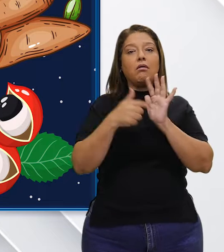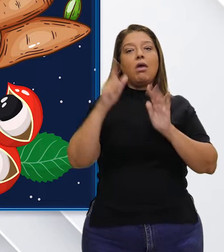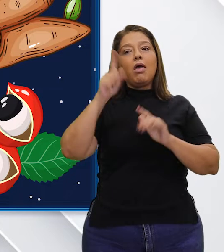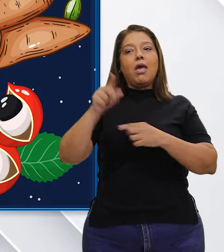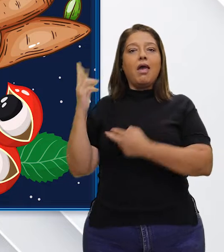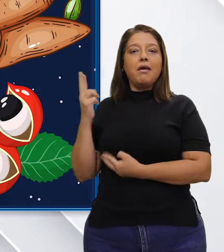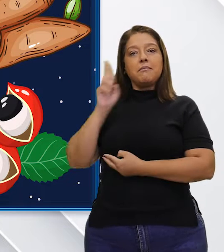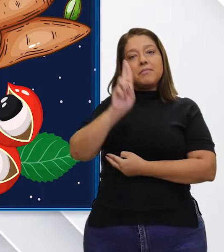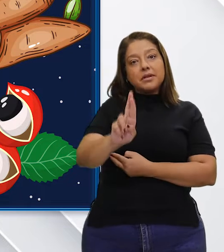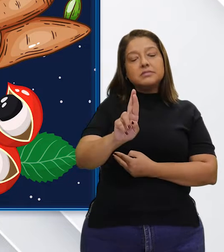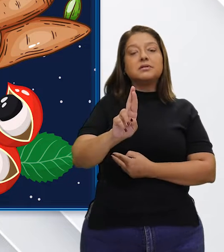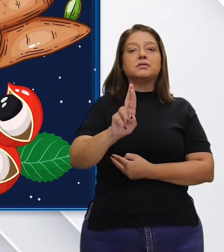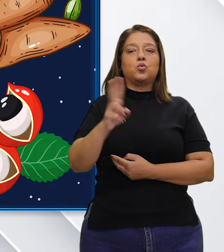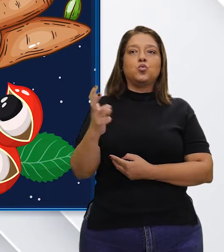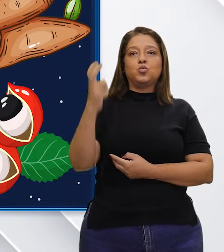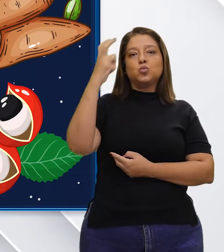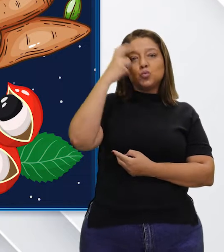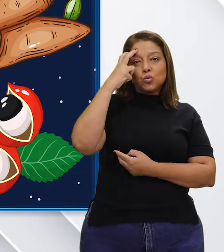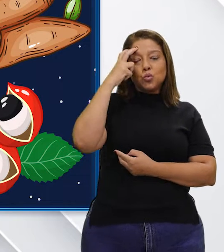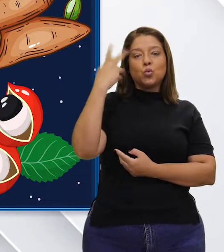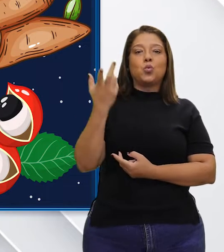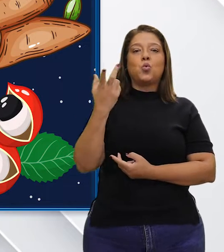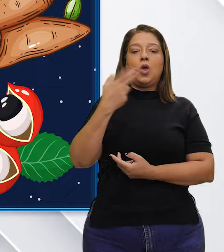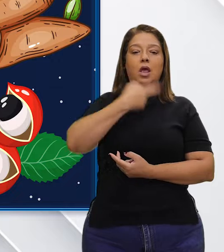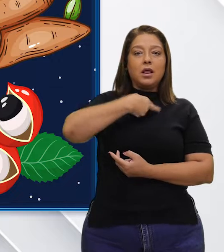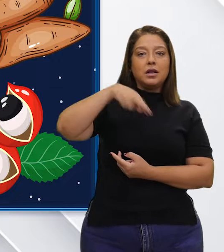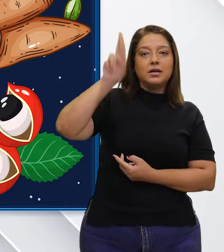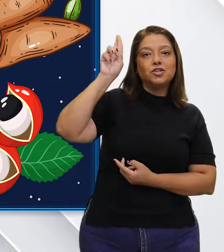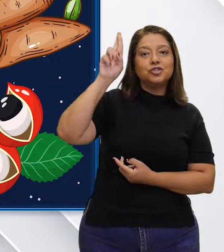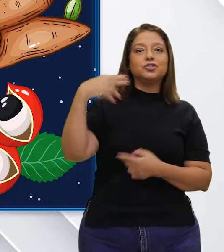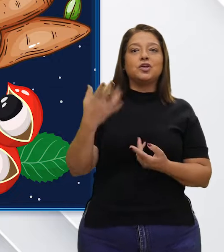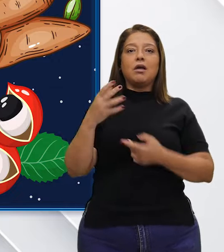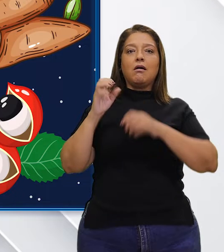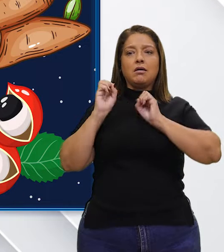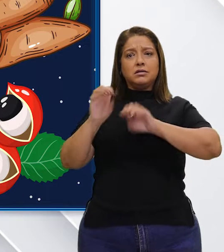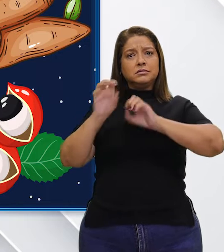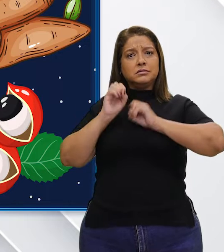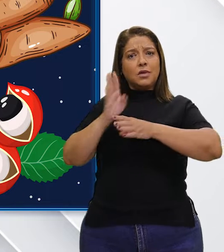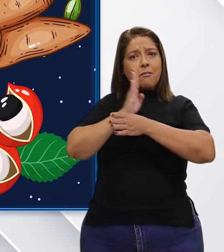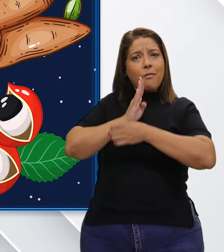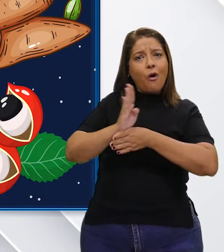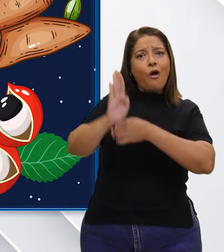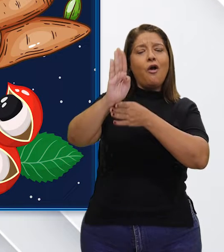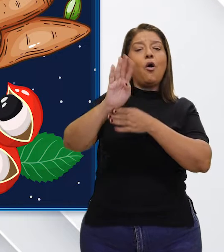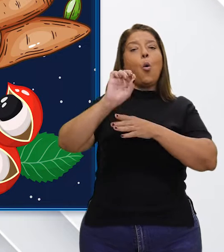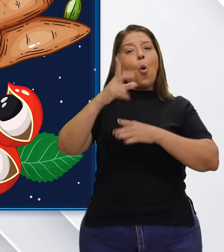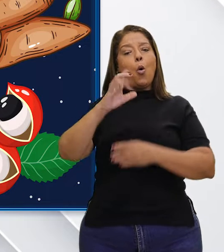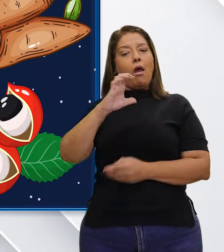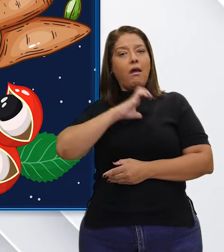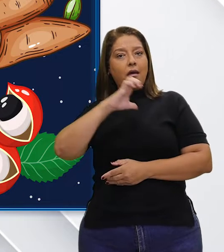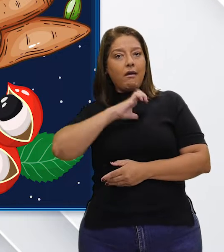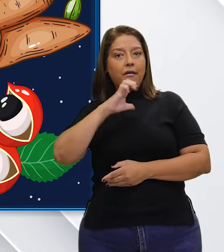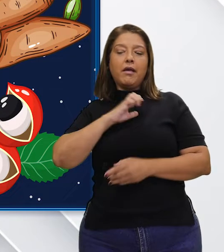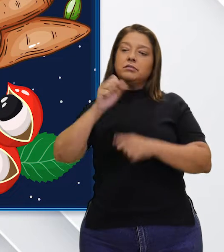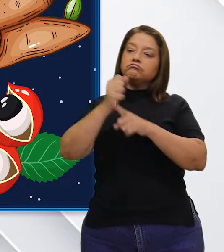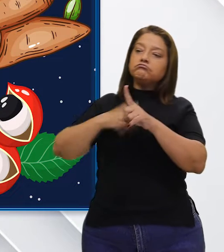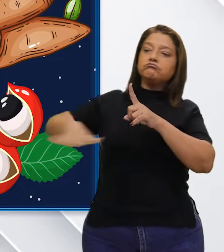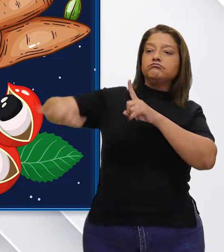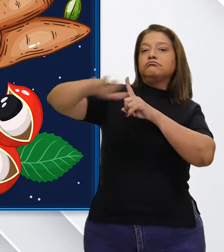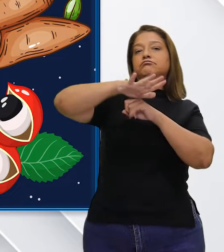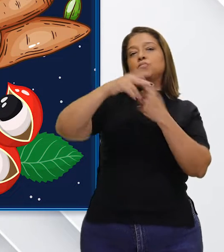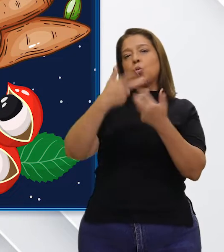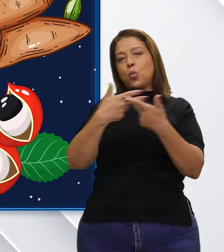representando valores culturais, crenças religiosas, ensinamentos morais ou éticos de